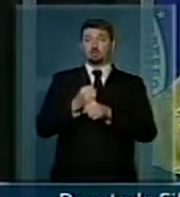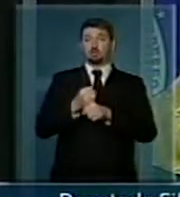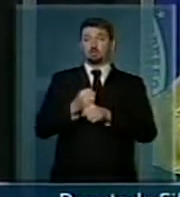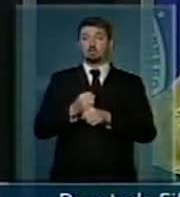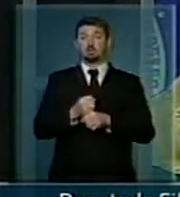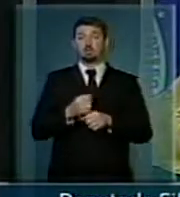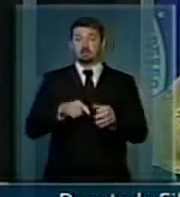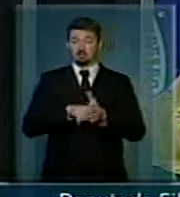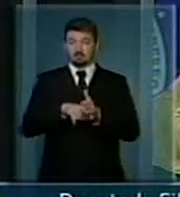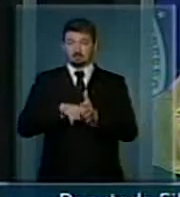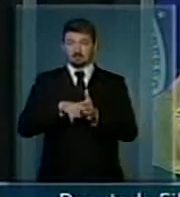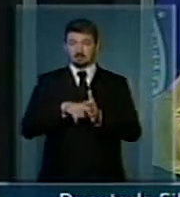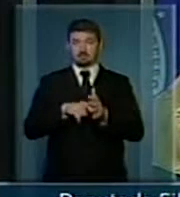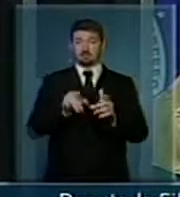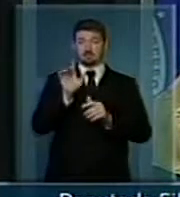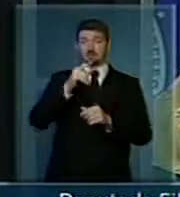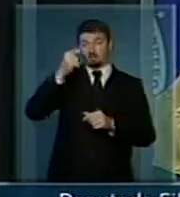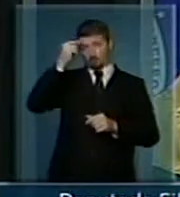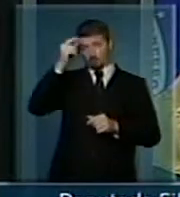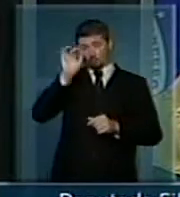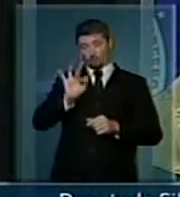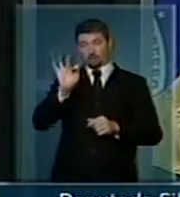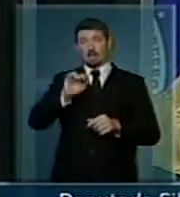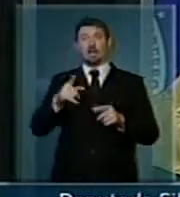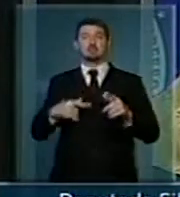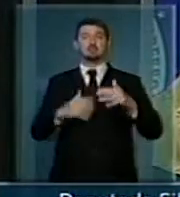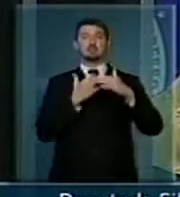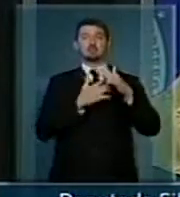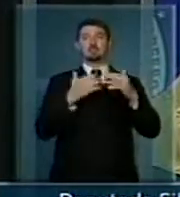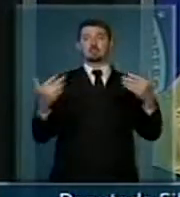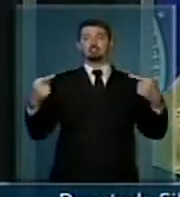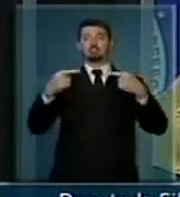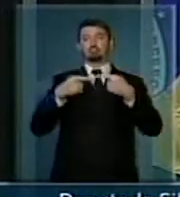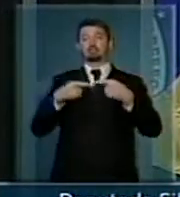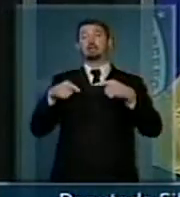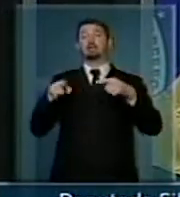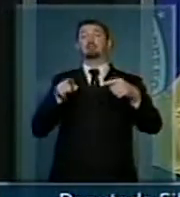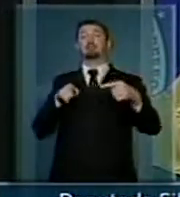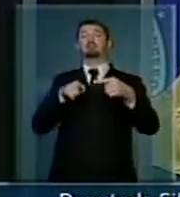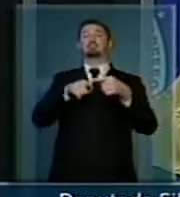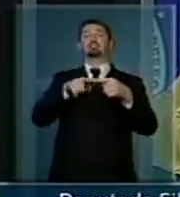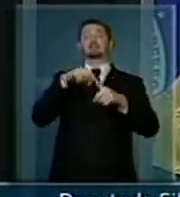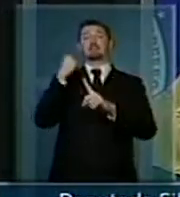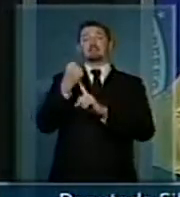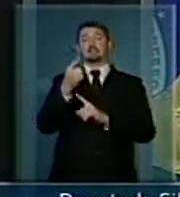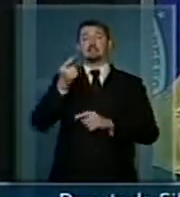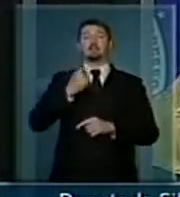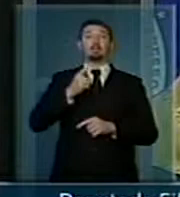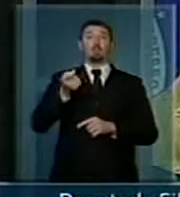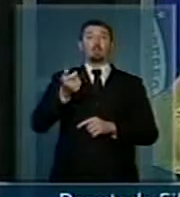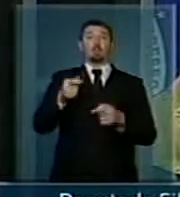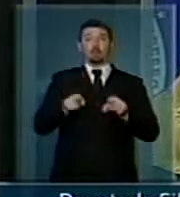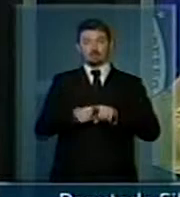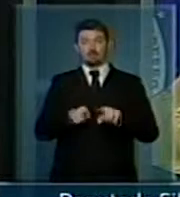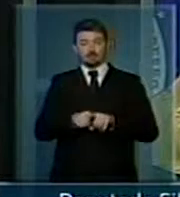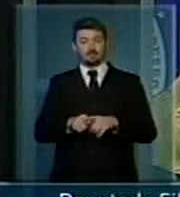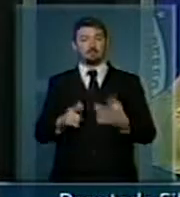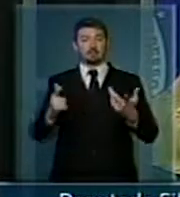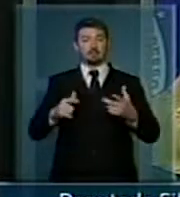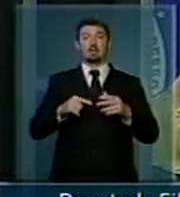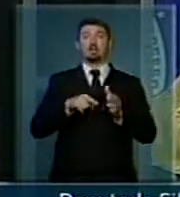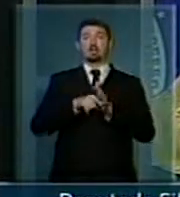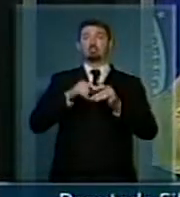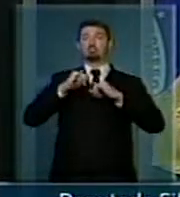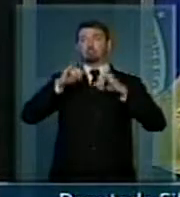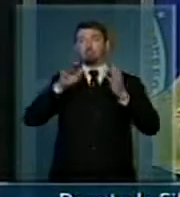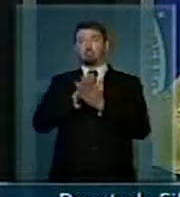a pesquisa acadêmica e o setor empresarial e a sociedade civil. Além disso, as nossas publicações